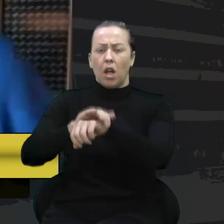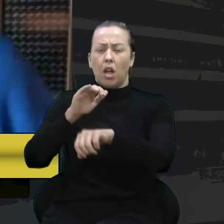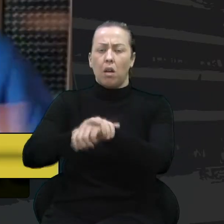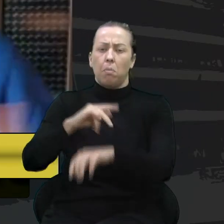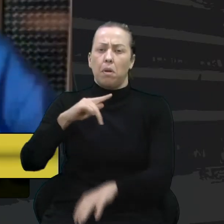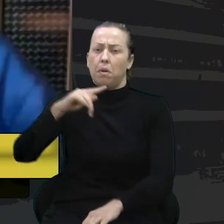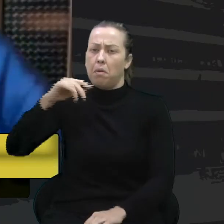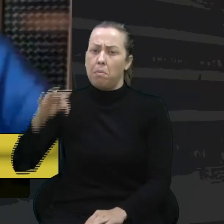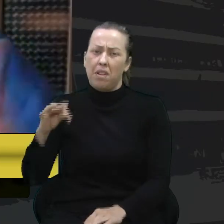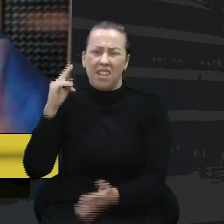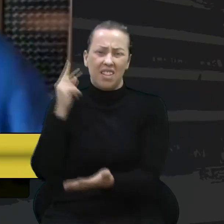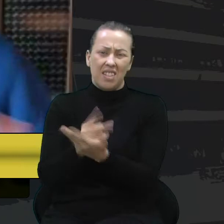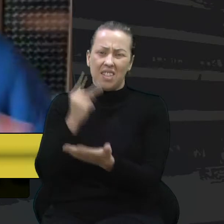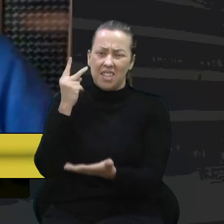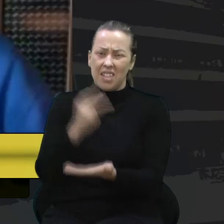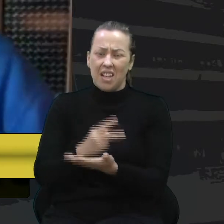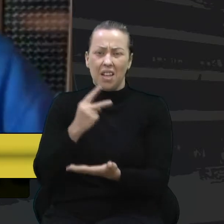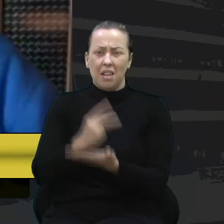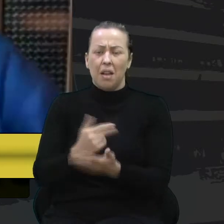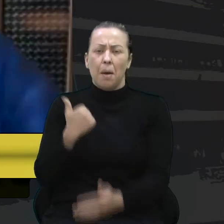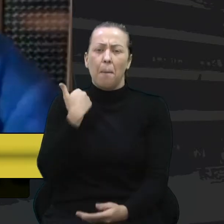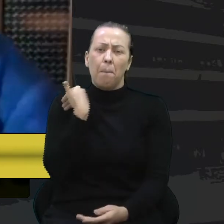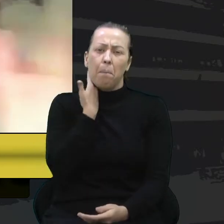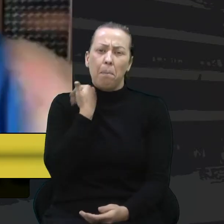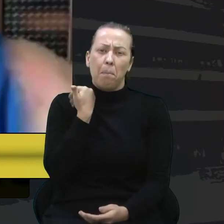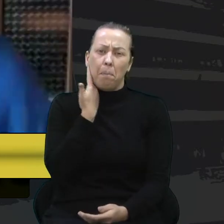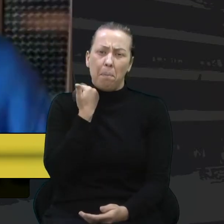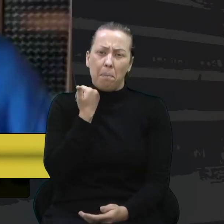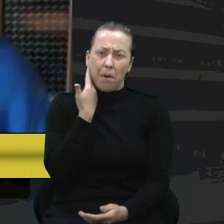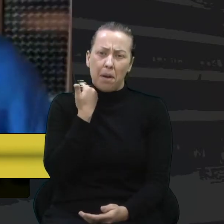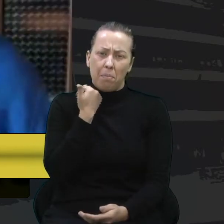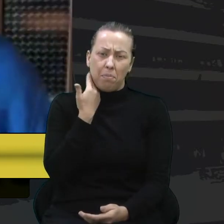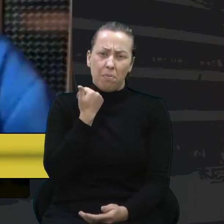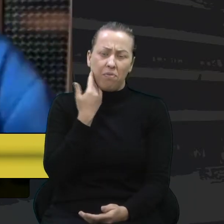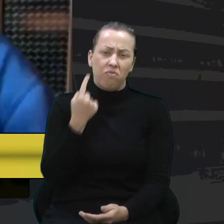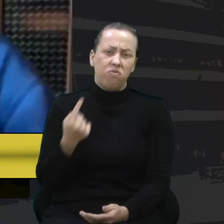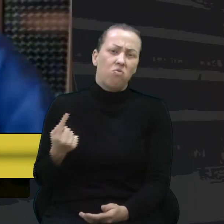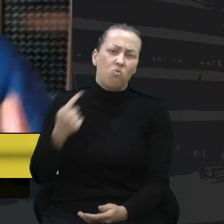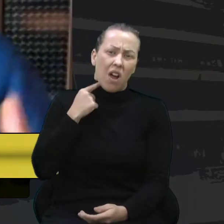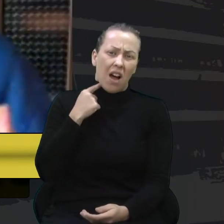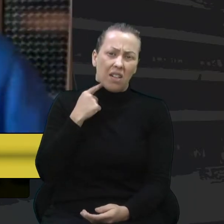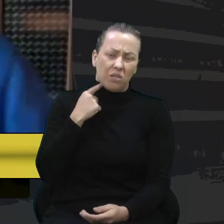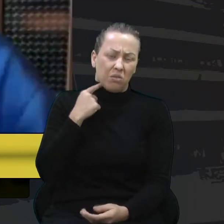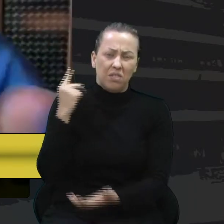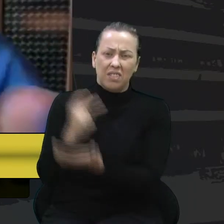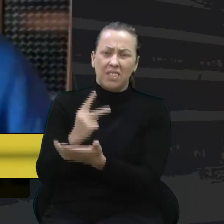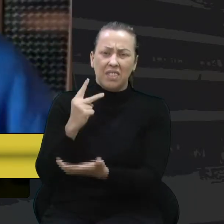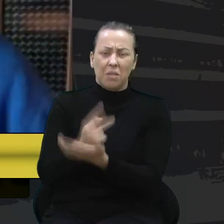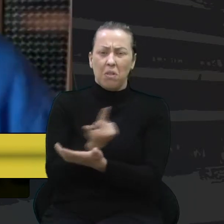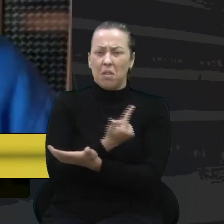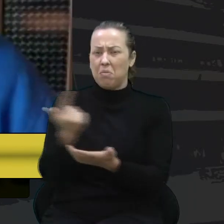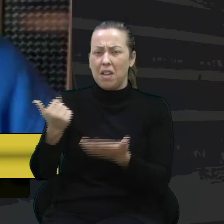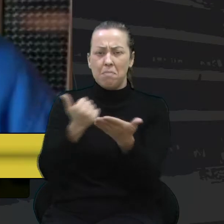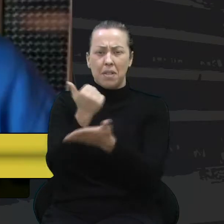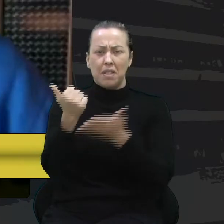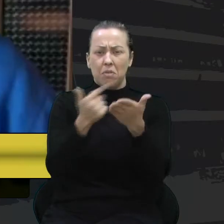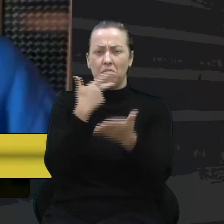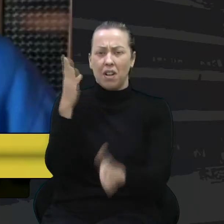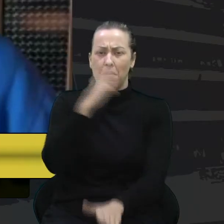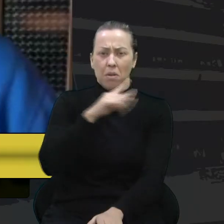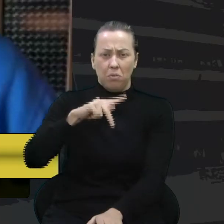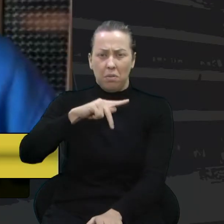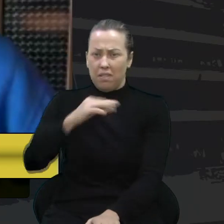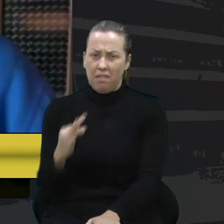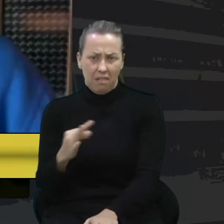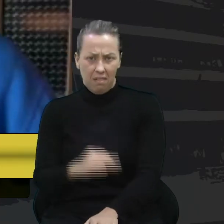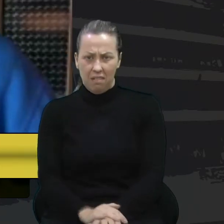aí é uma falácia, isso aí é conversa para boi dormir, né, sem argumento, sem consistência alguma. Então, o que a